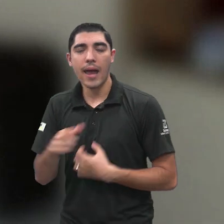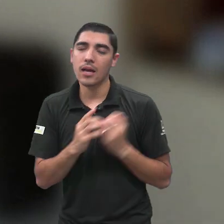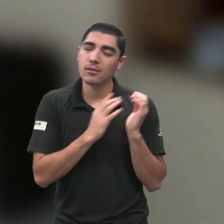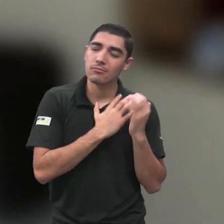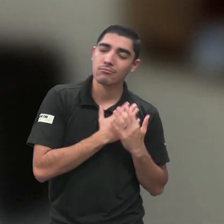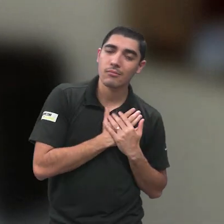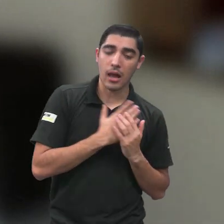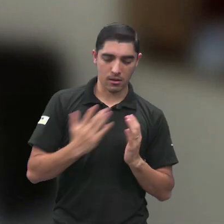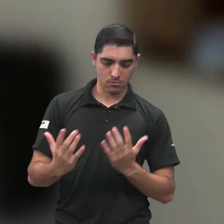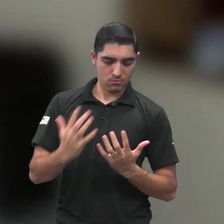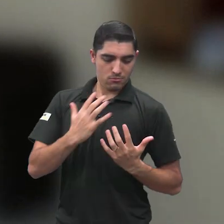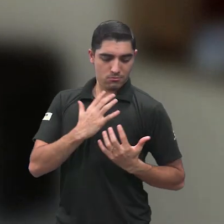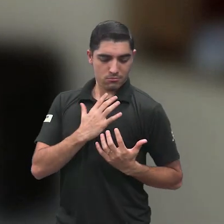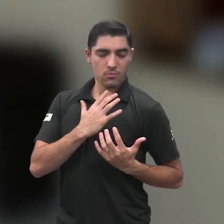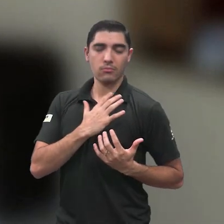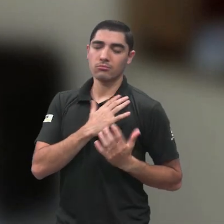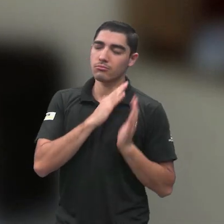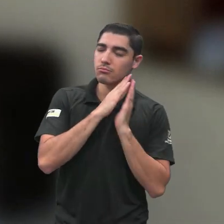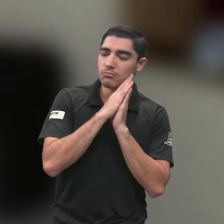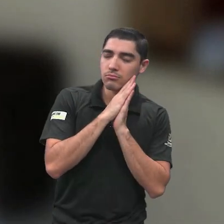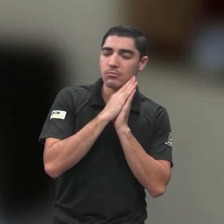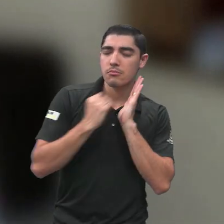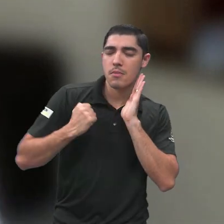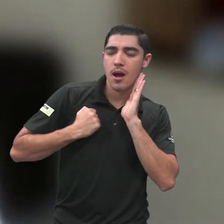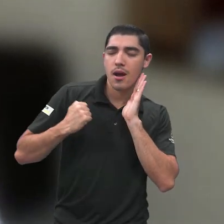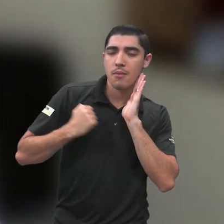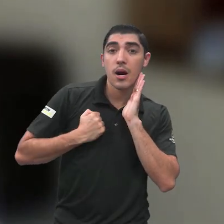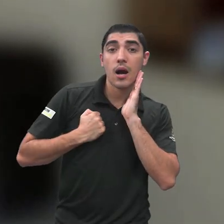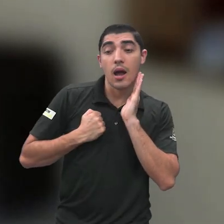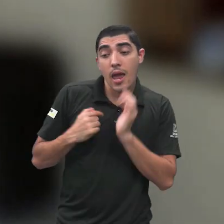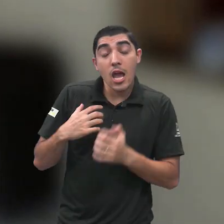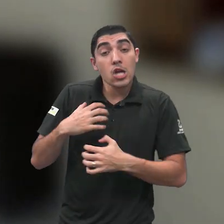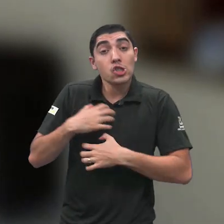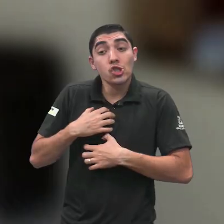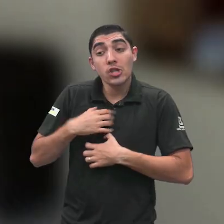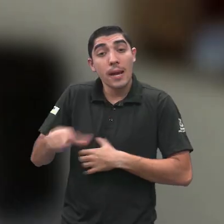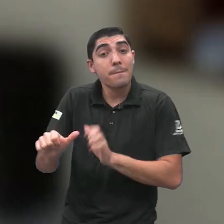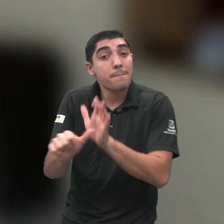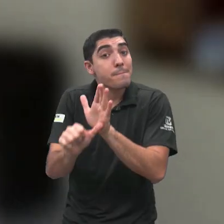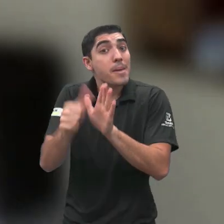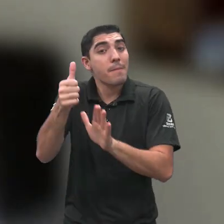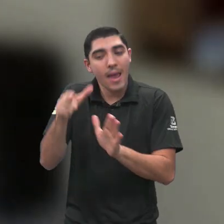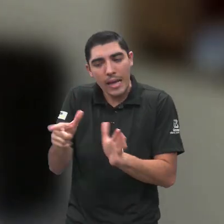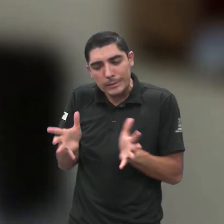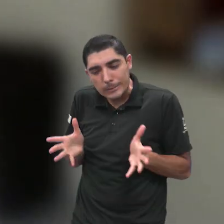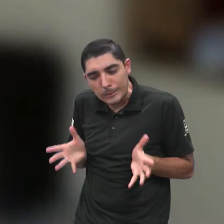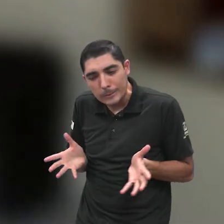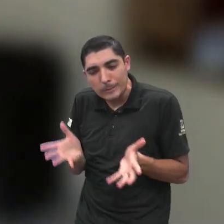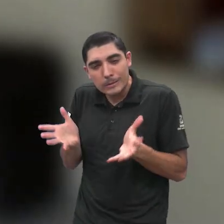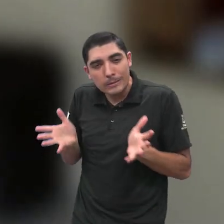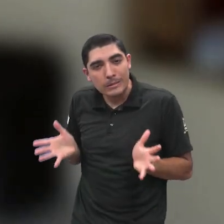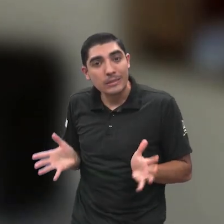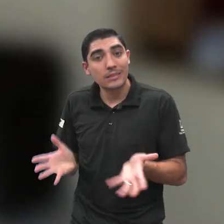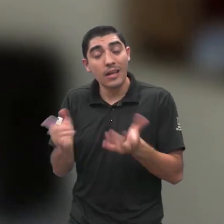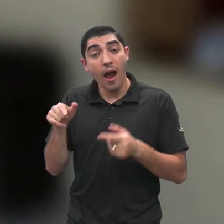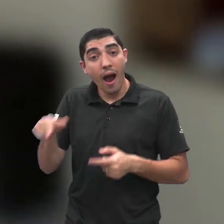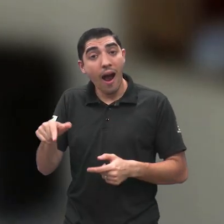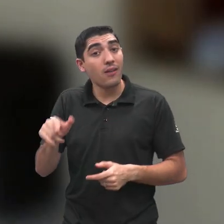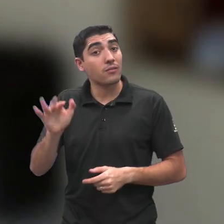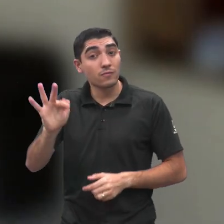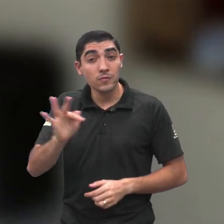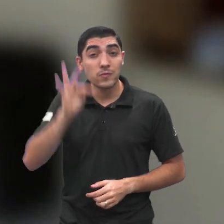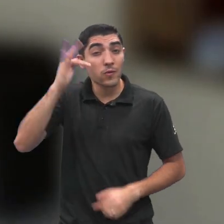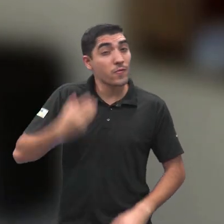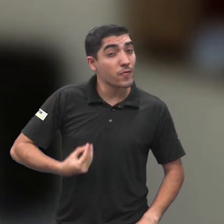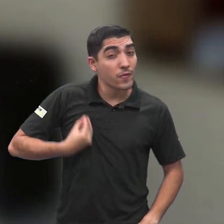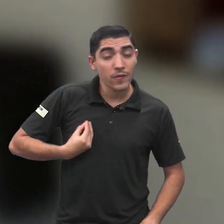os primeiros estímulos sensoriais que vão moldar o desenvolvimento por toda uma vida.